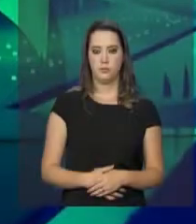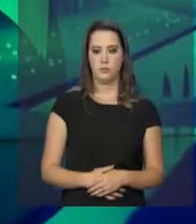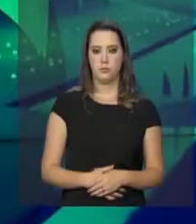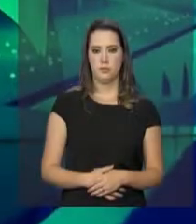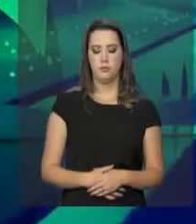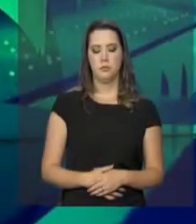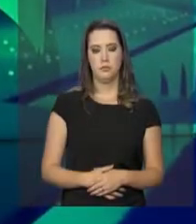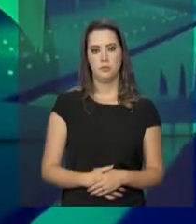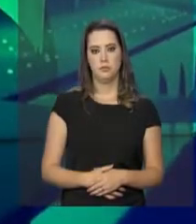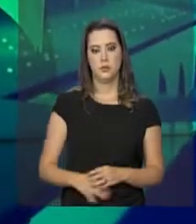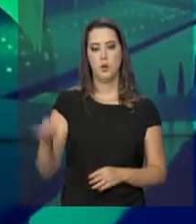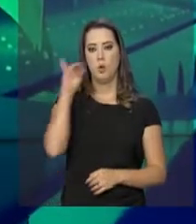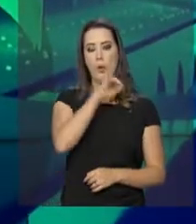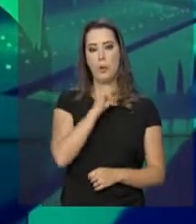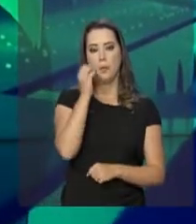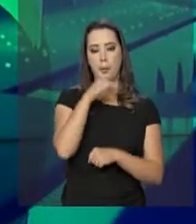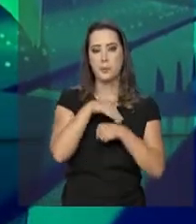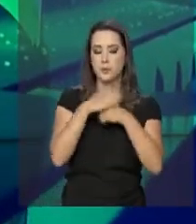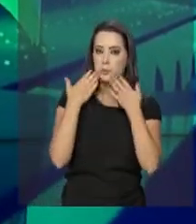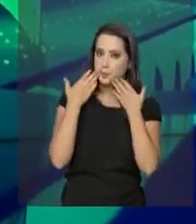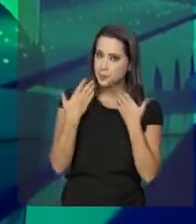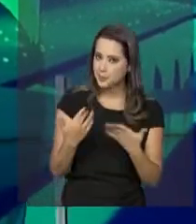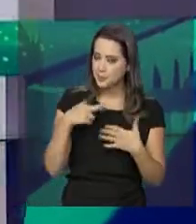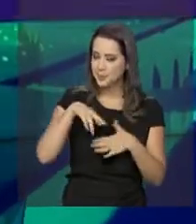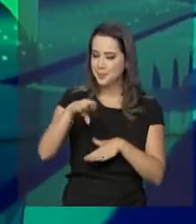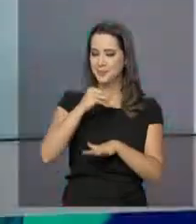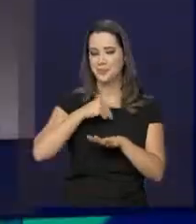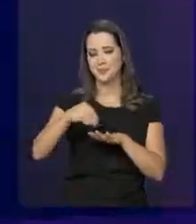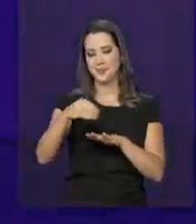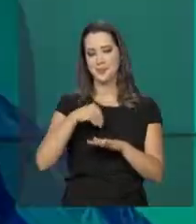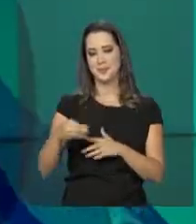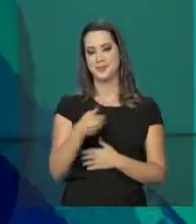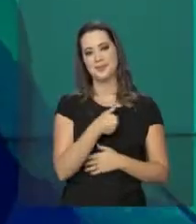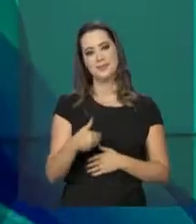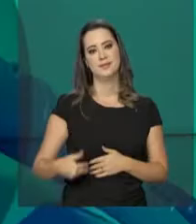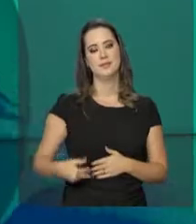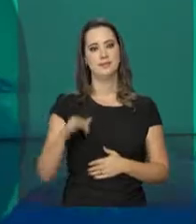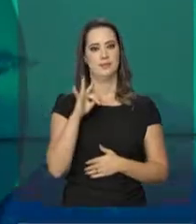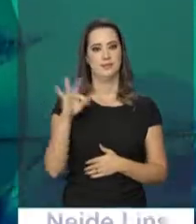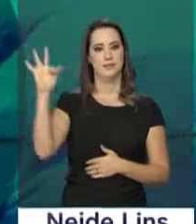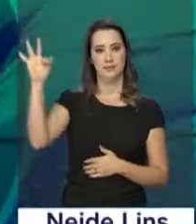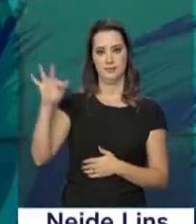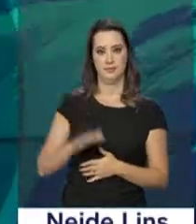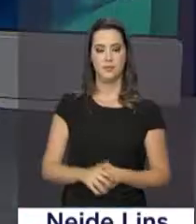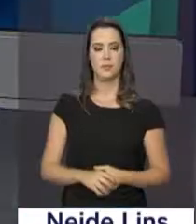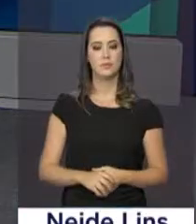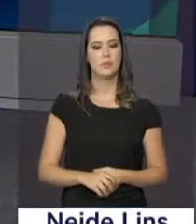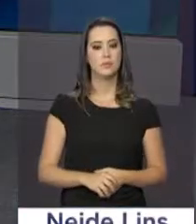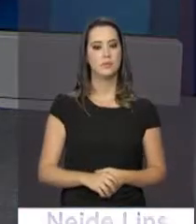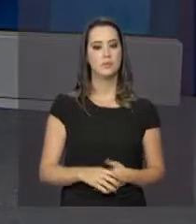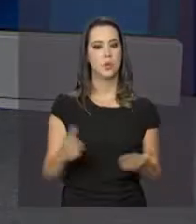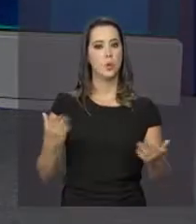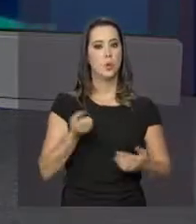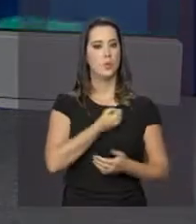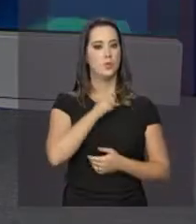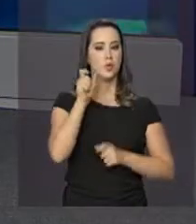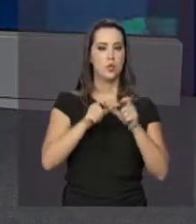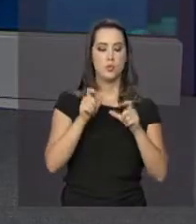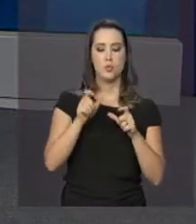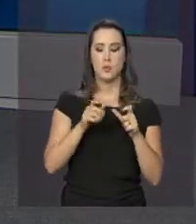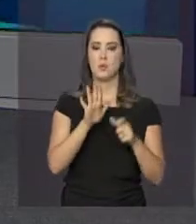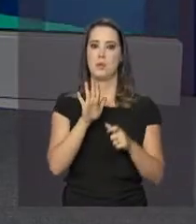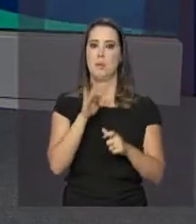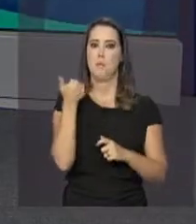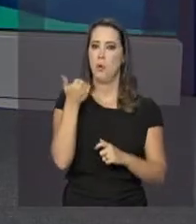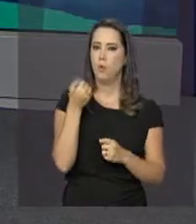olá boa noite estamos de volta com o repórter nbr e as notícias do governo federal o número de mortes por acidentes